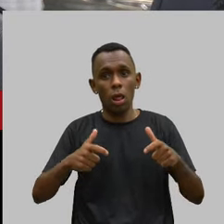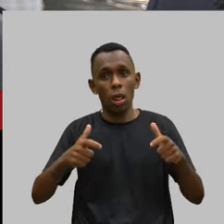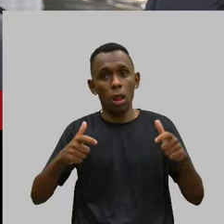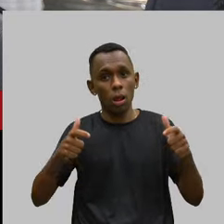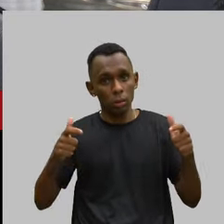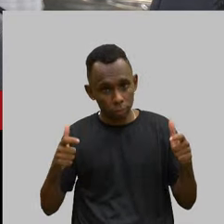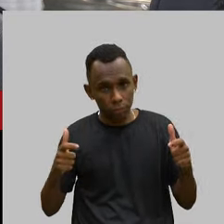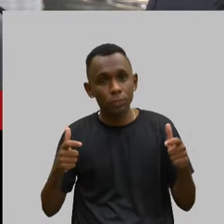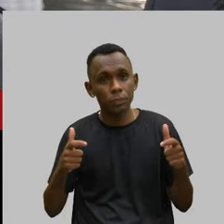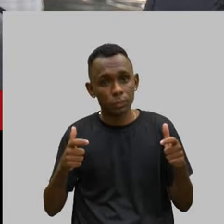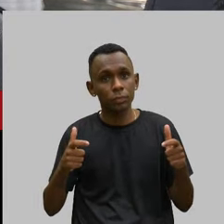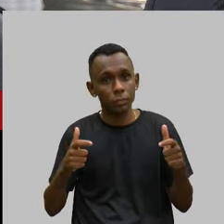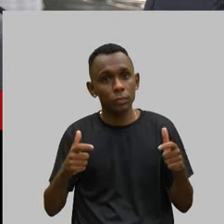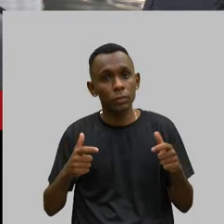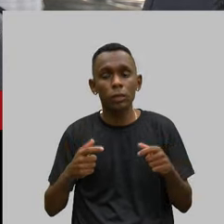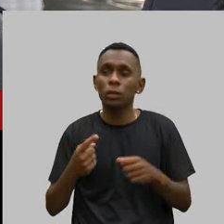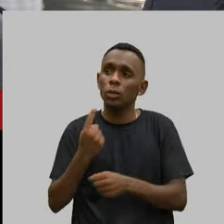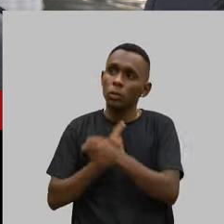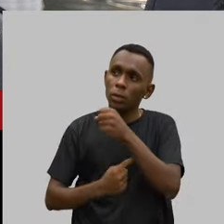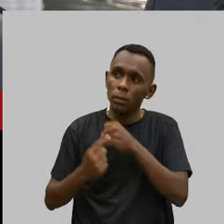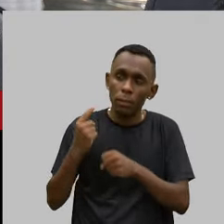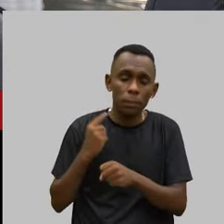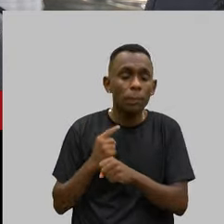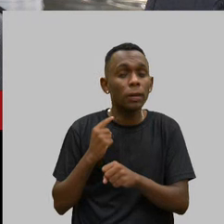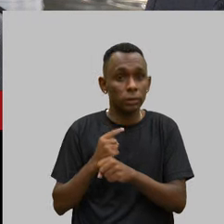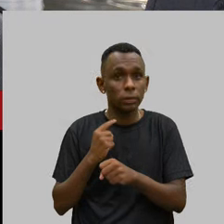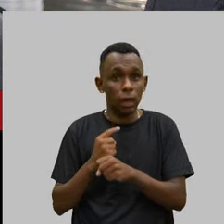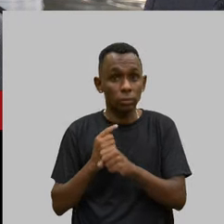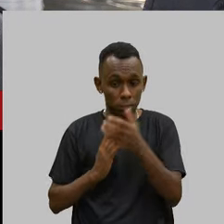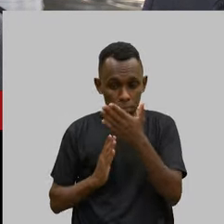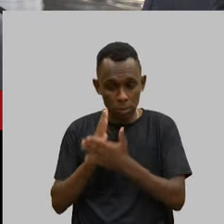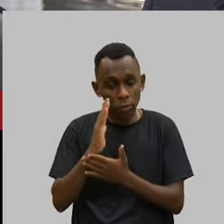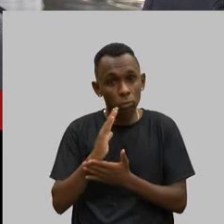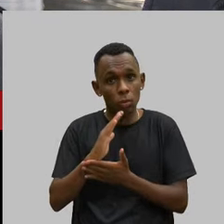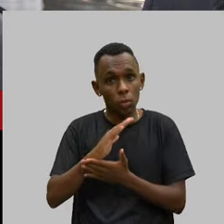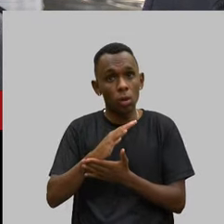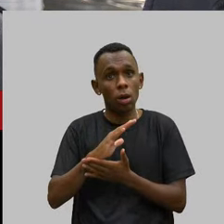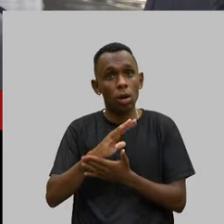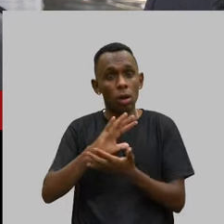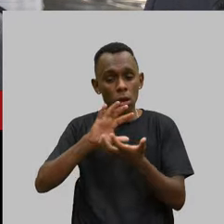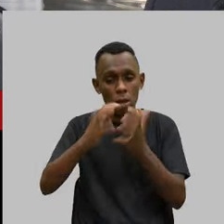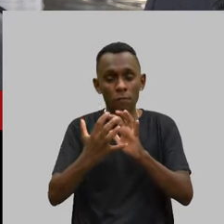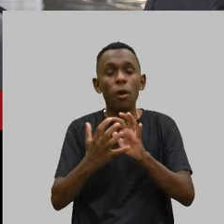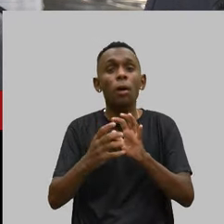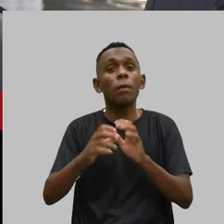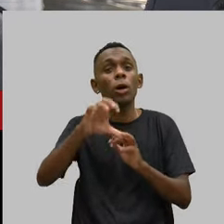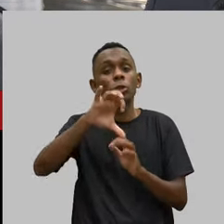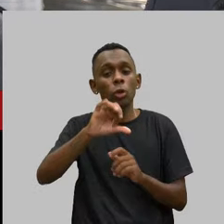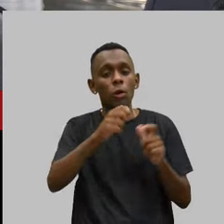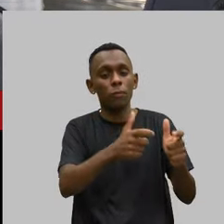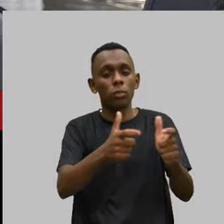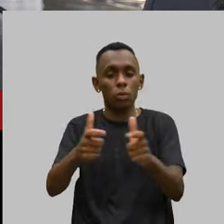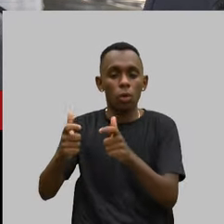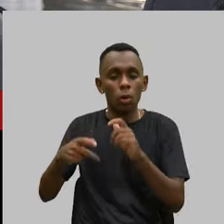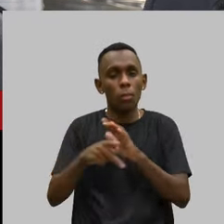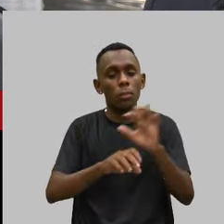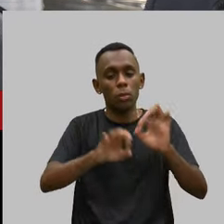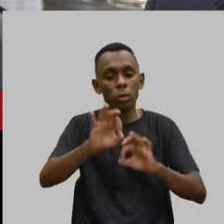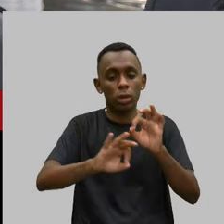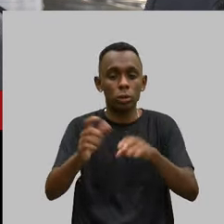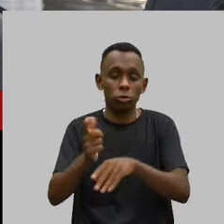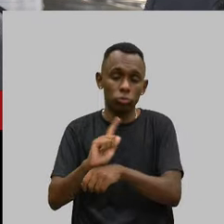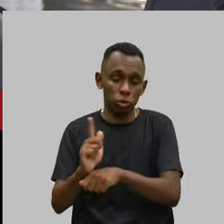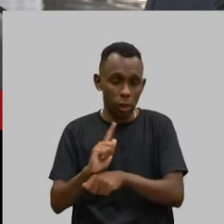à reforma do ano passado aprovada por essa casa o hoje a gente tem nove áreas subordinadas a planejamento e gestão